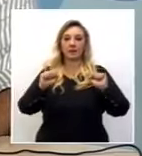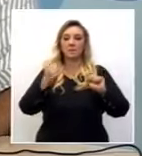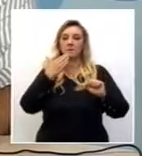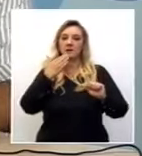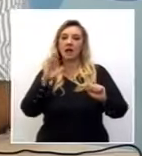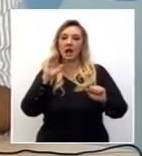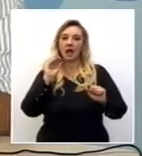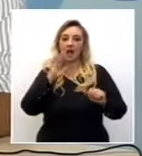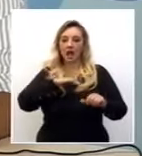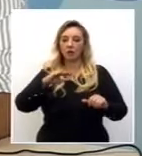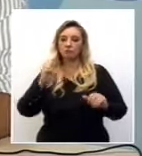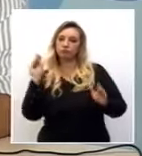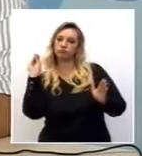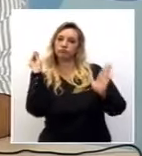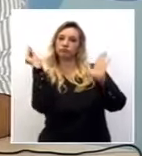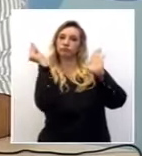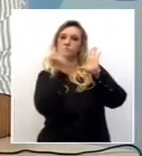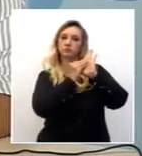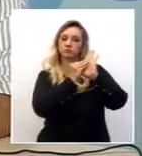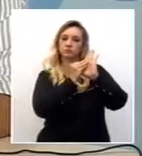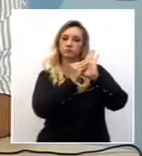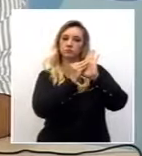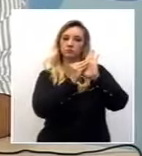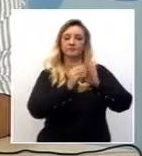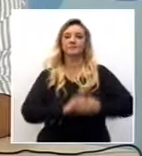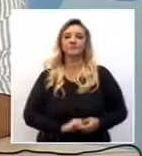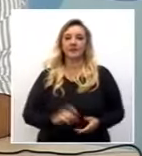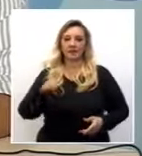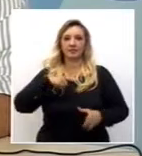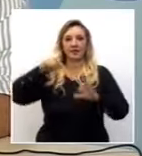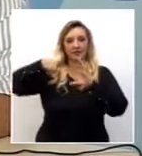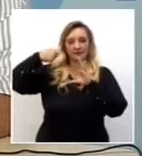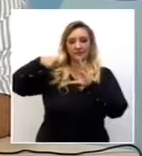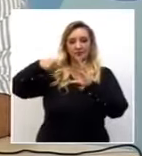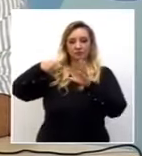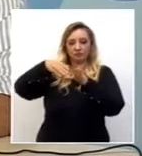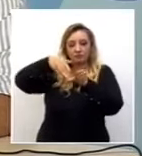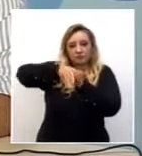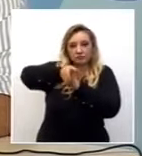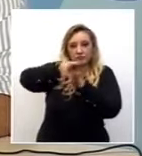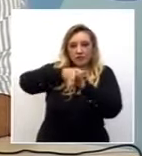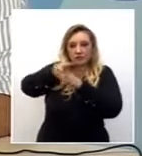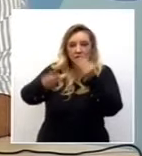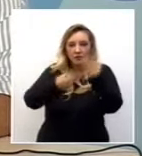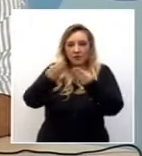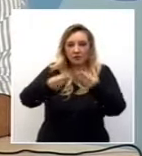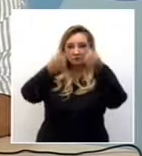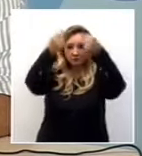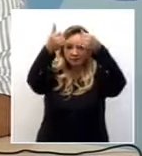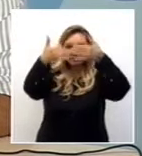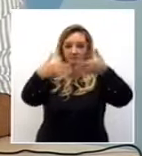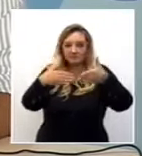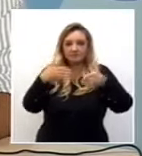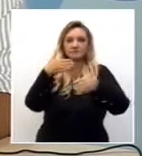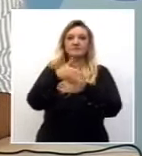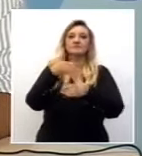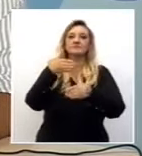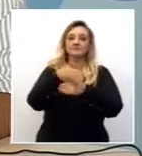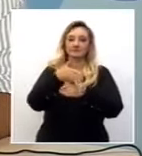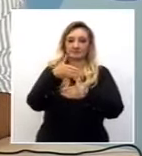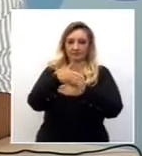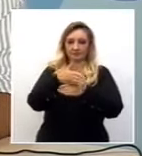os alunos postarem. Então, a gente tem um videozinho aí com um tutorial de como é que vocês podem estar acessando